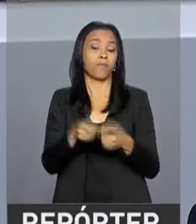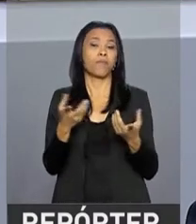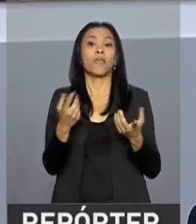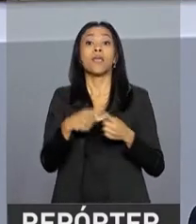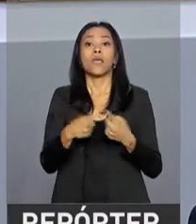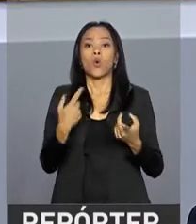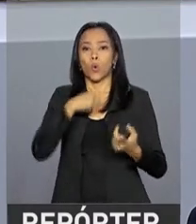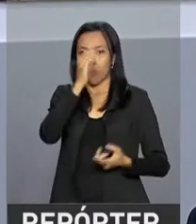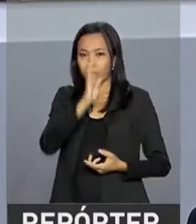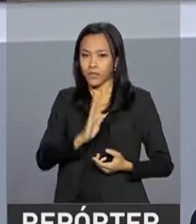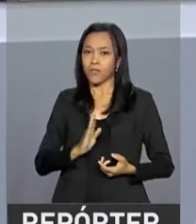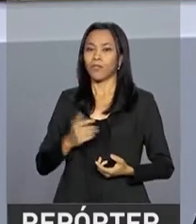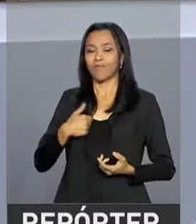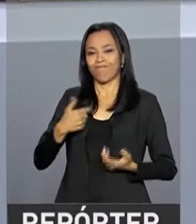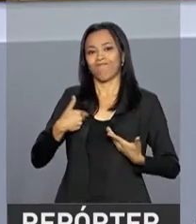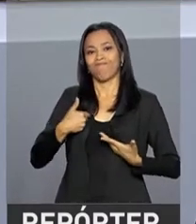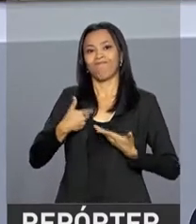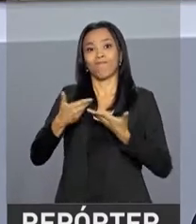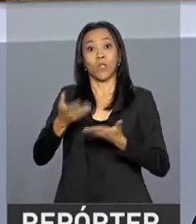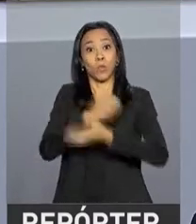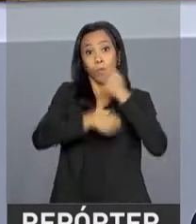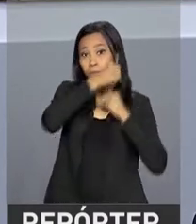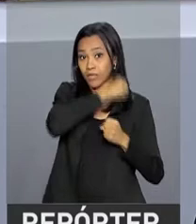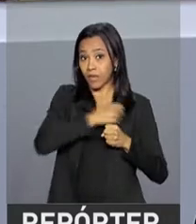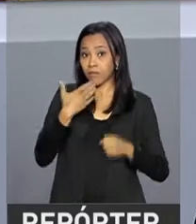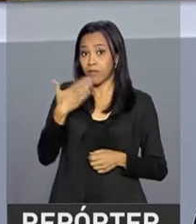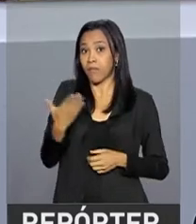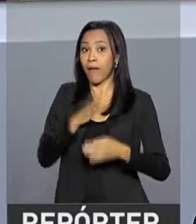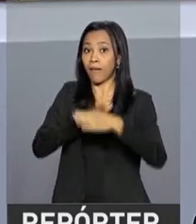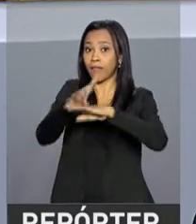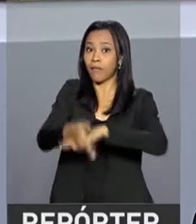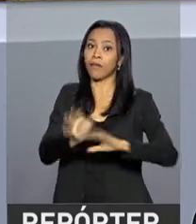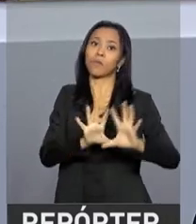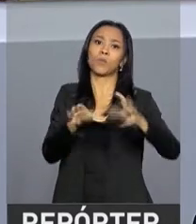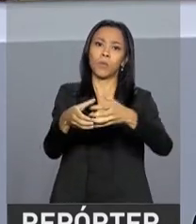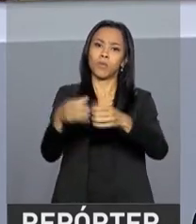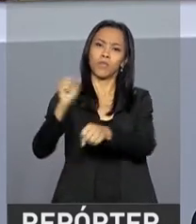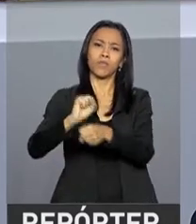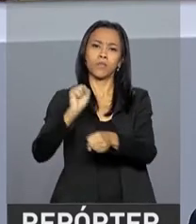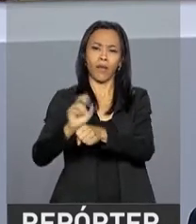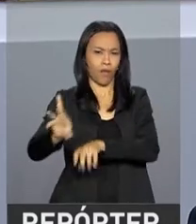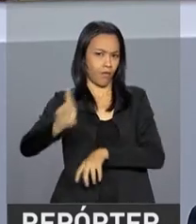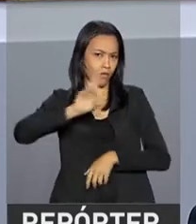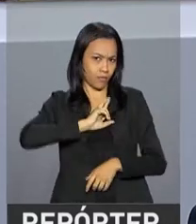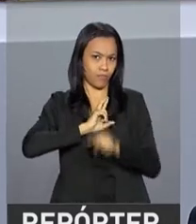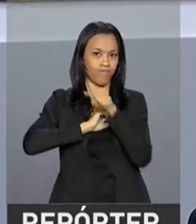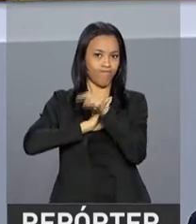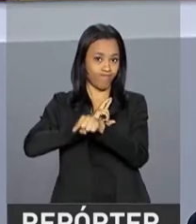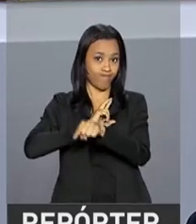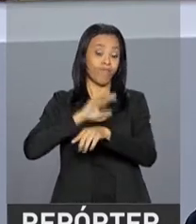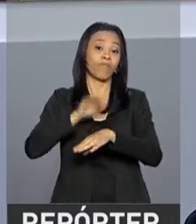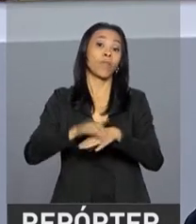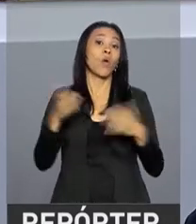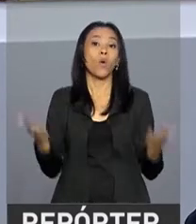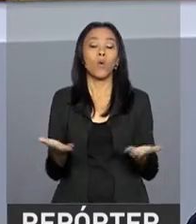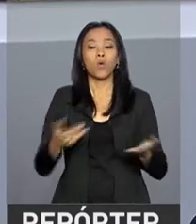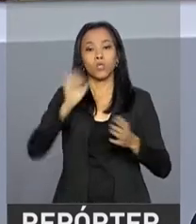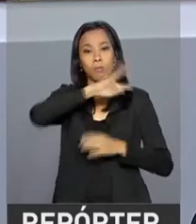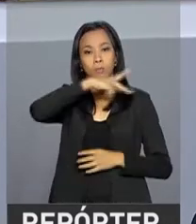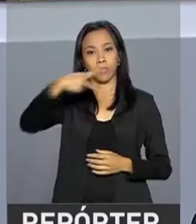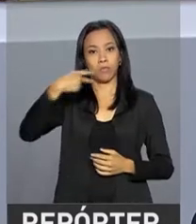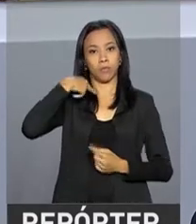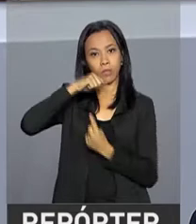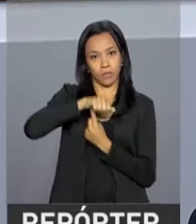fazer parte da o cdr no ano passado e aguarda a decisão do grupo na apresentação de hoje o presidente do banco central ilan goldfajn